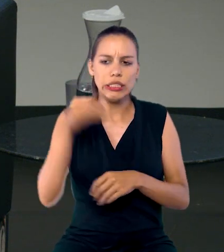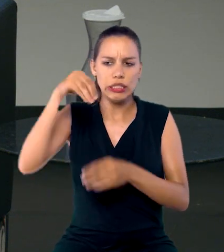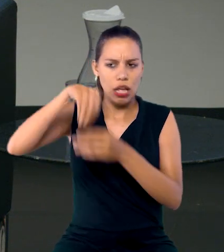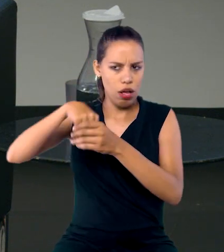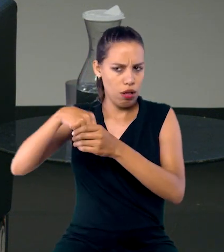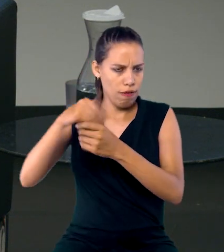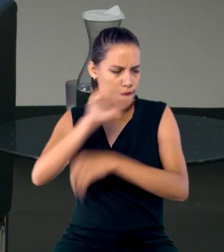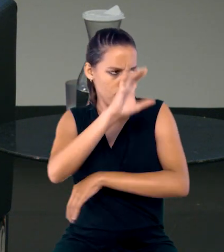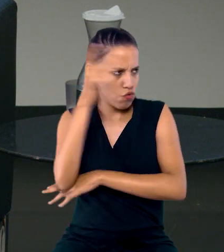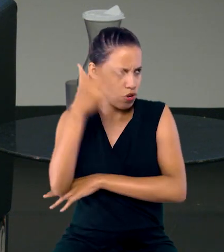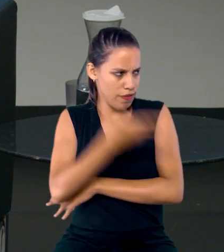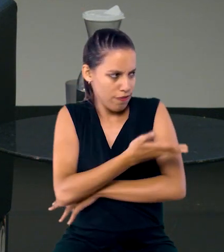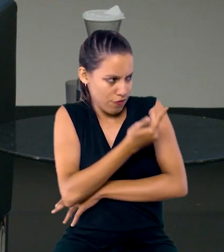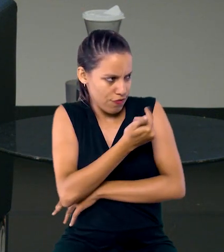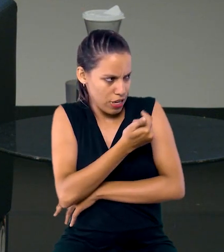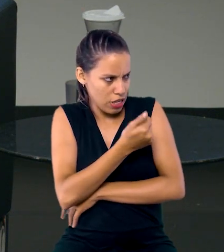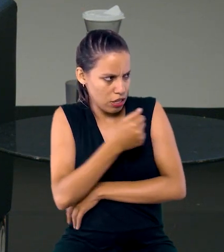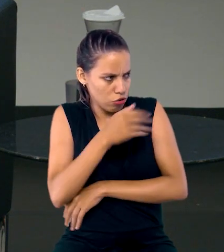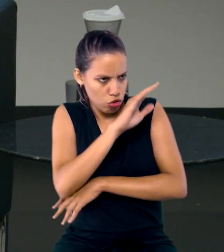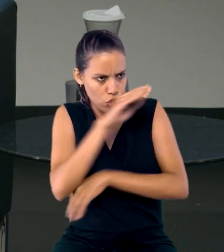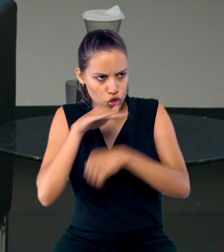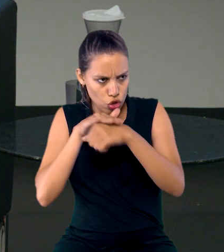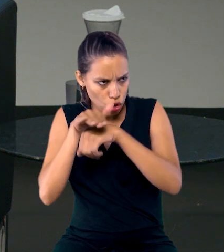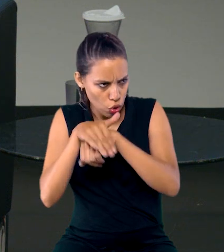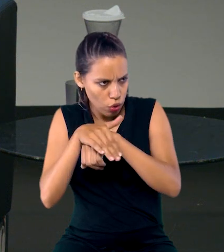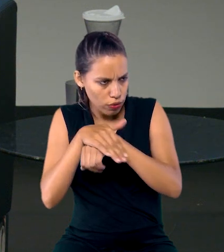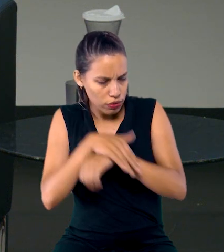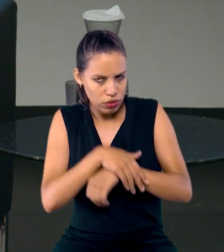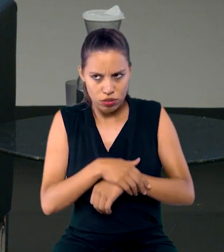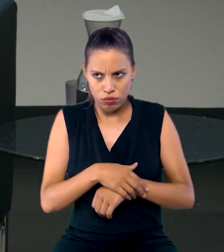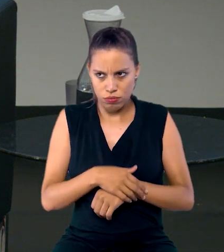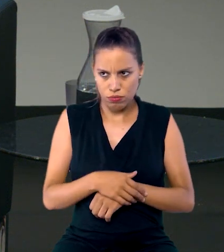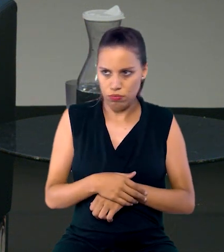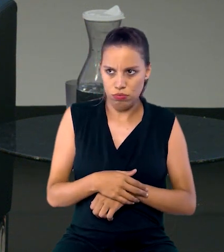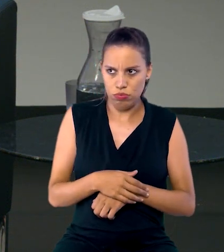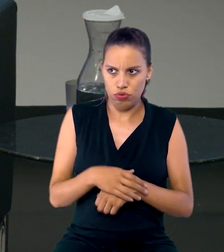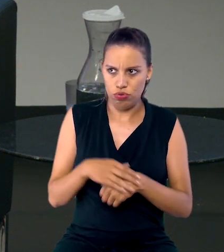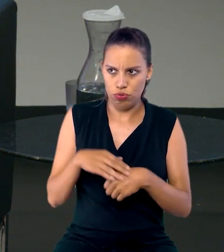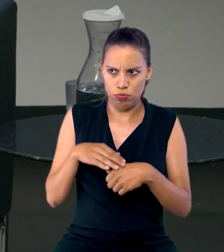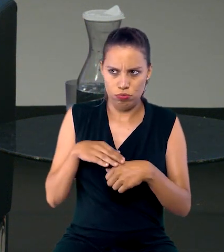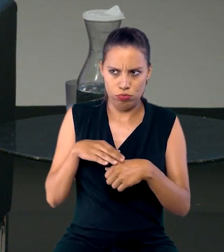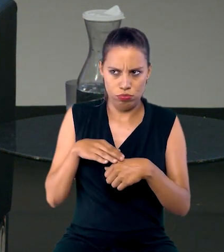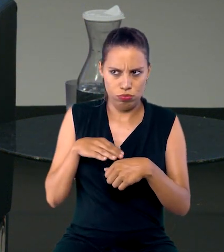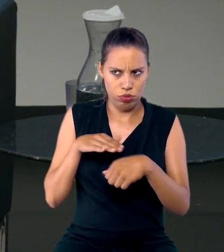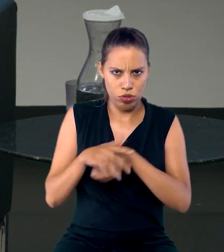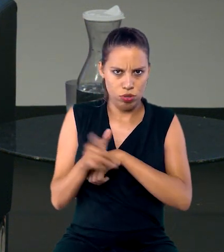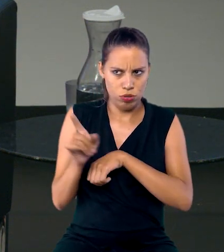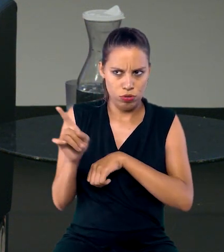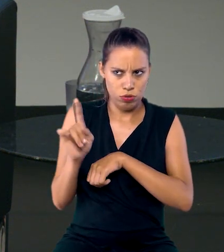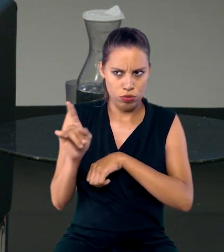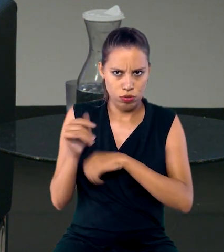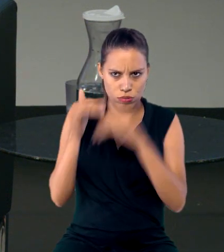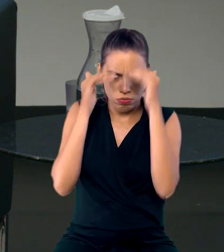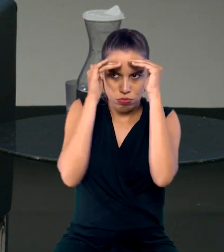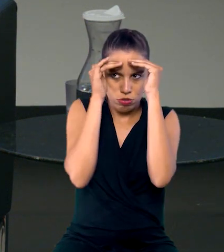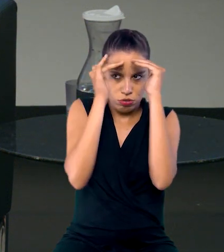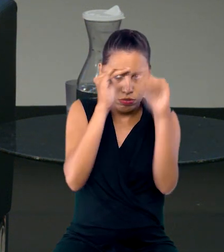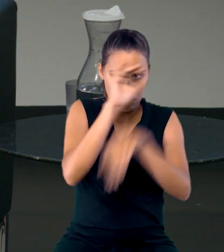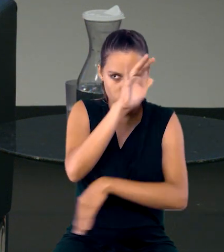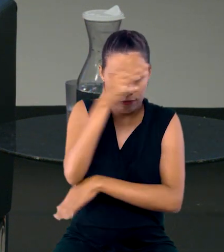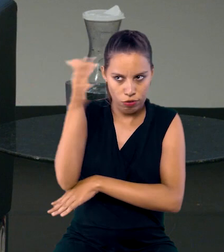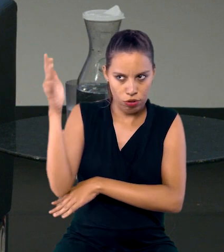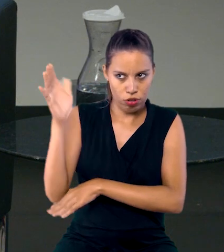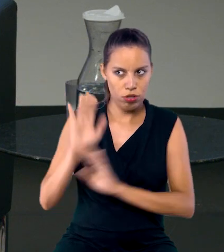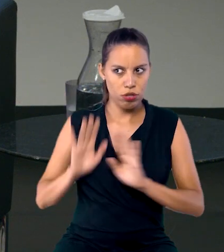na floresta. E eu nunca entro à noite na floresta, porque a gente, né, segue